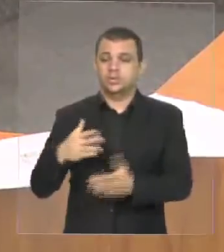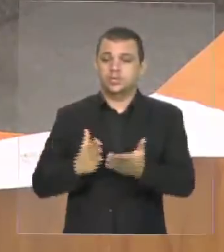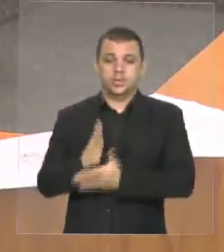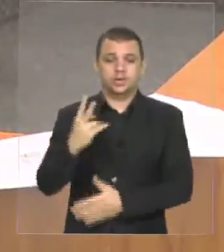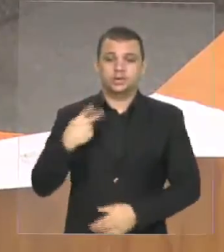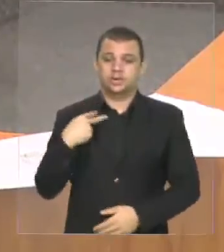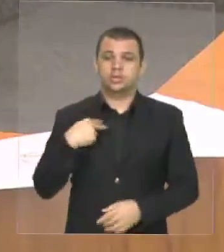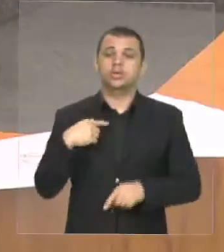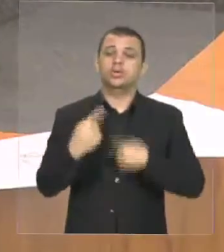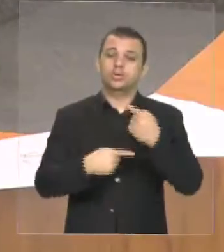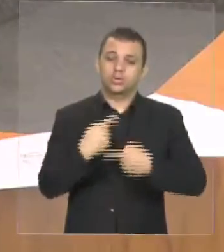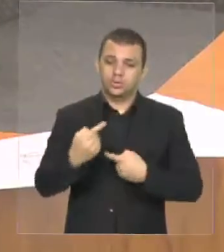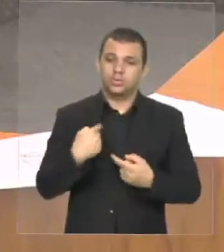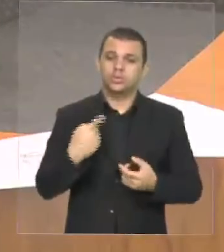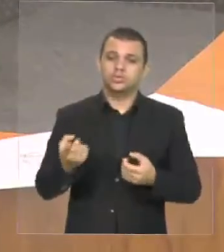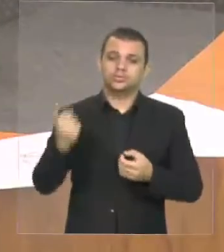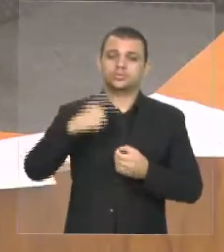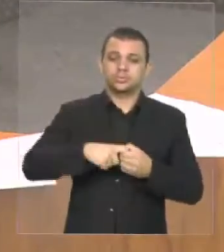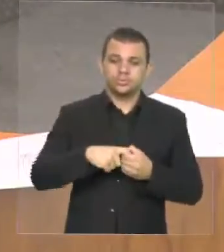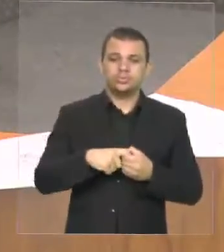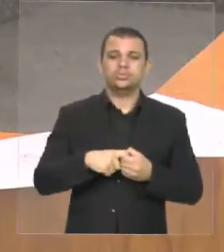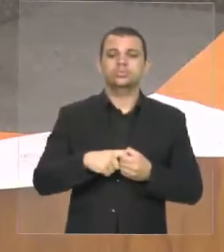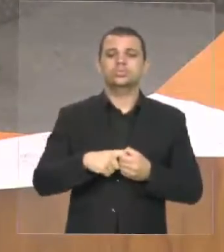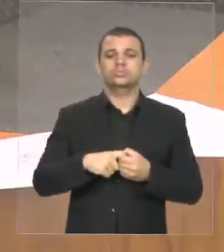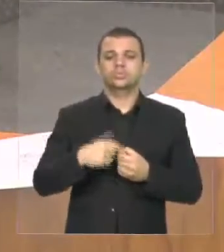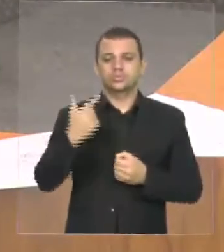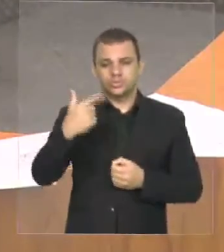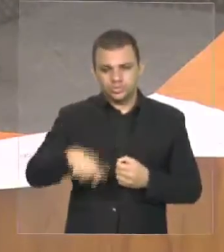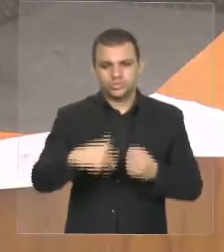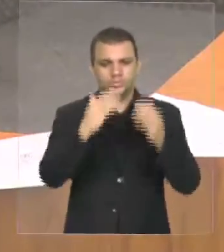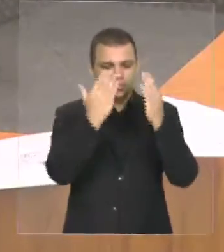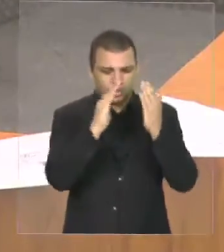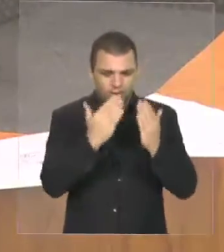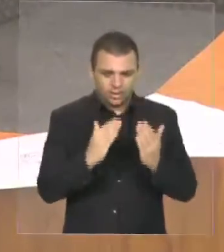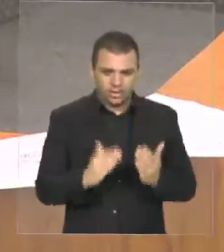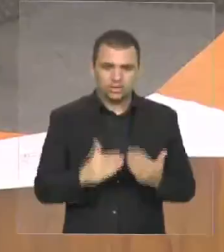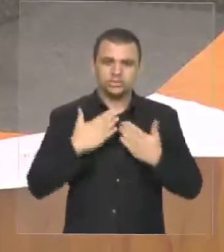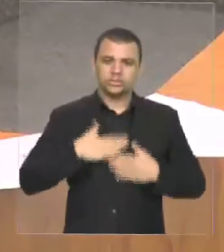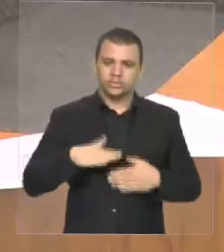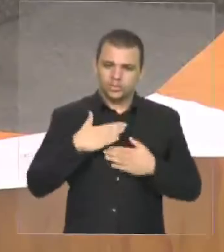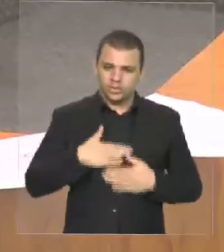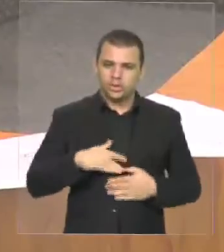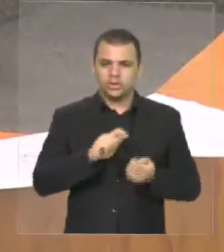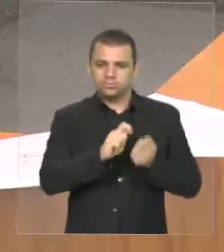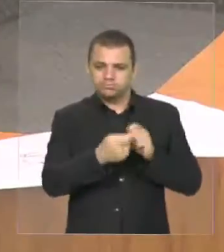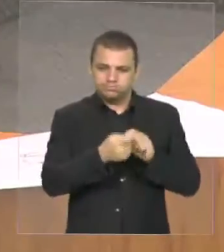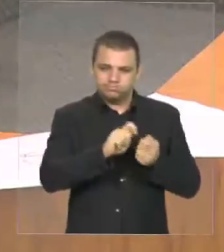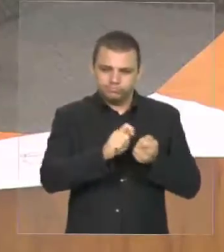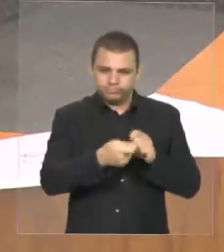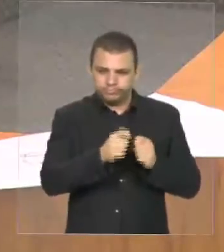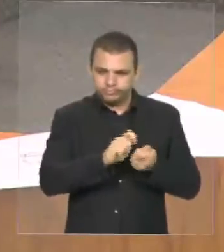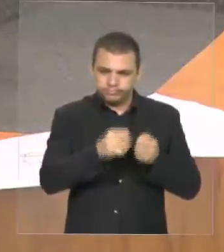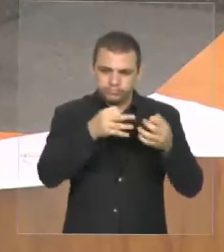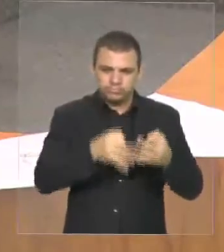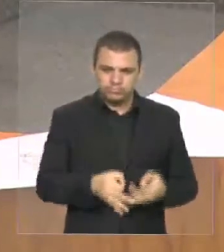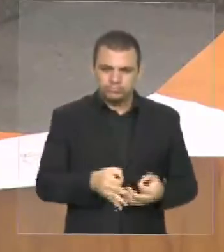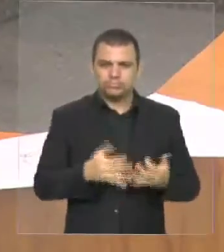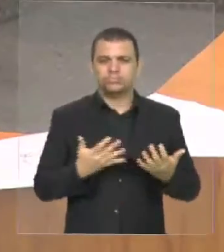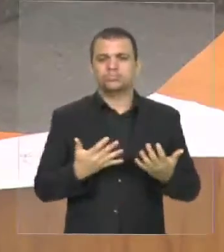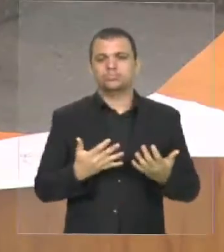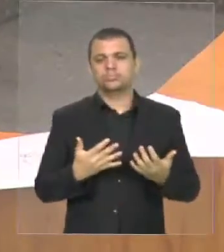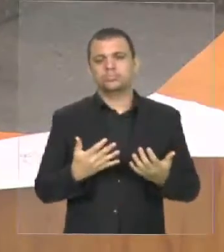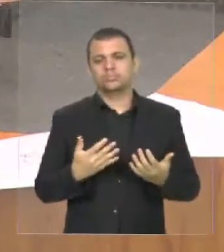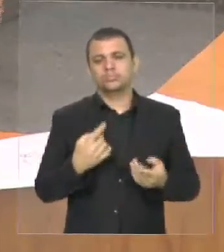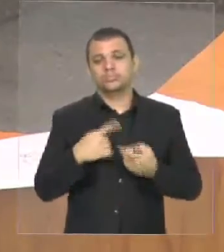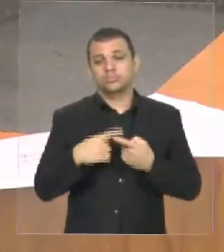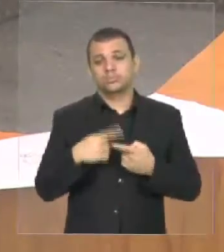nós retornaremos essa votação, aí sim, analisando com calma, ajustando o que tem que ser ajustado, uma vez que já foi